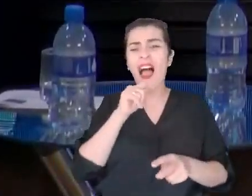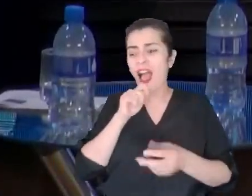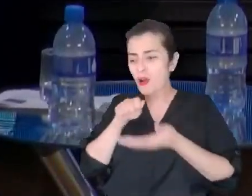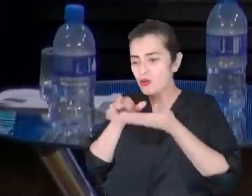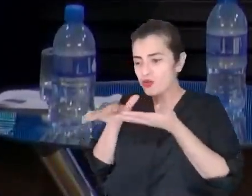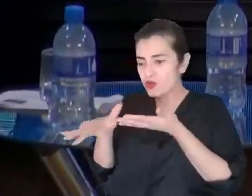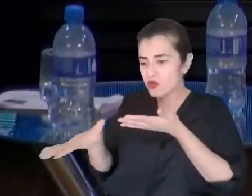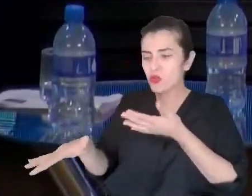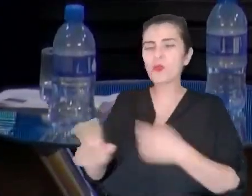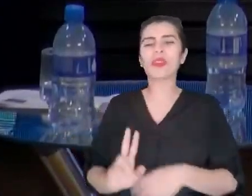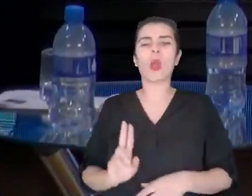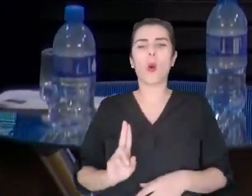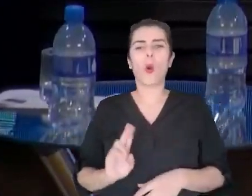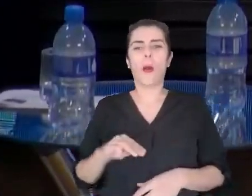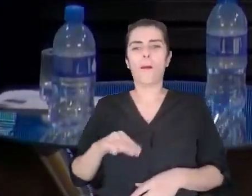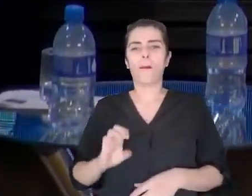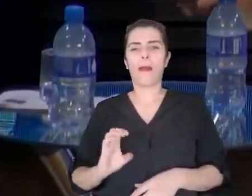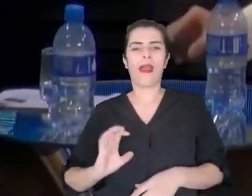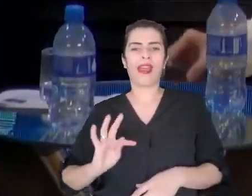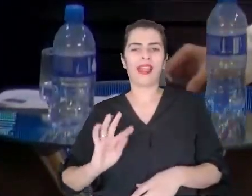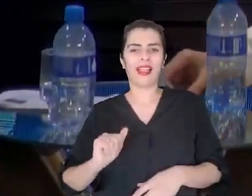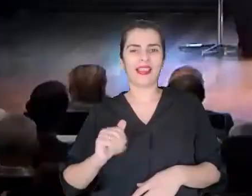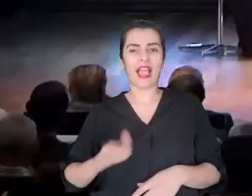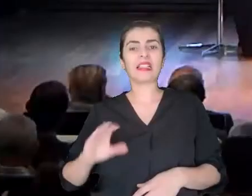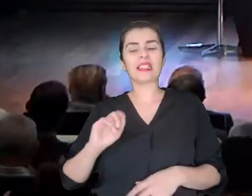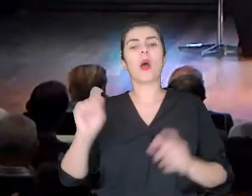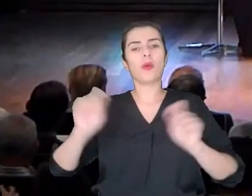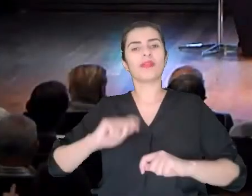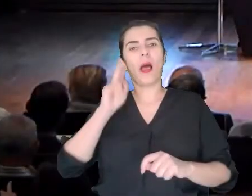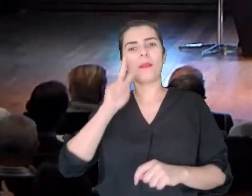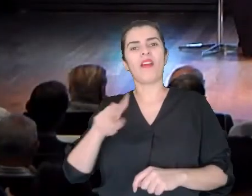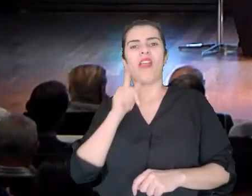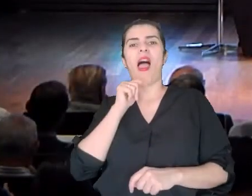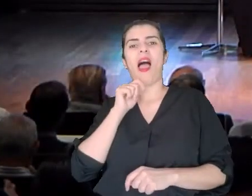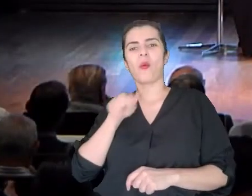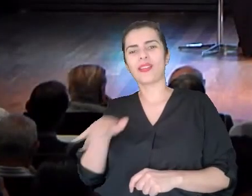umectação na saída da drenagem. Só complementando, né?